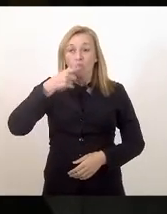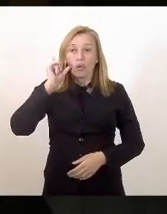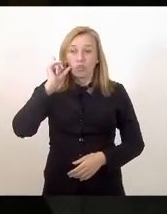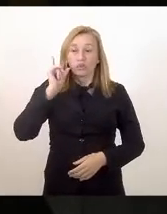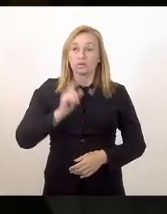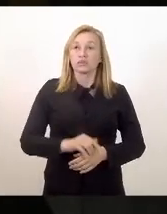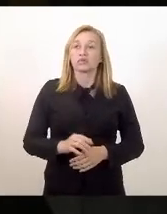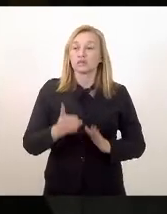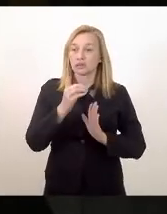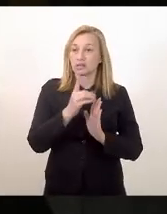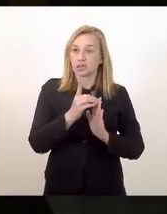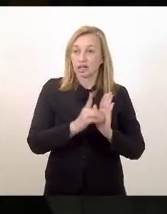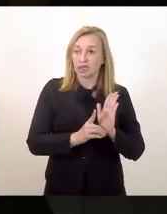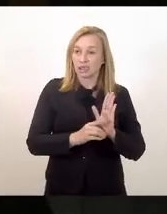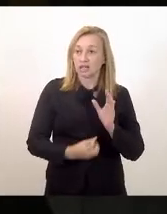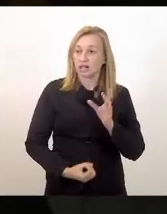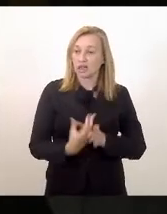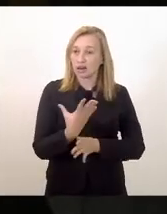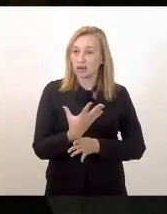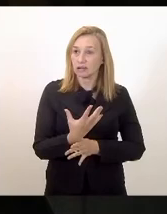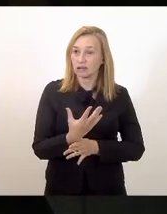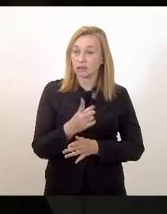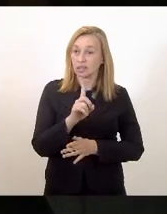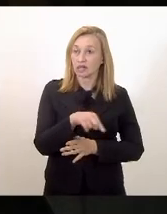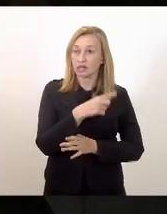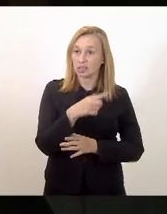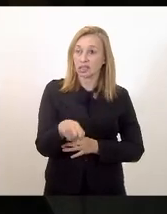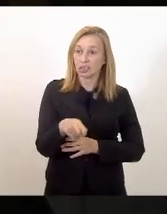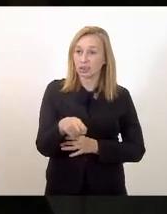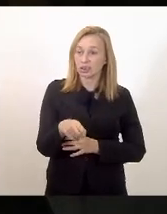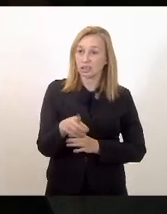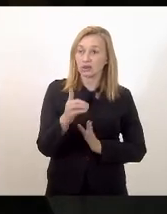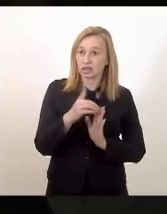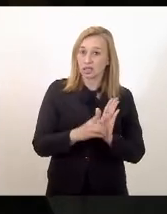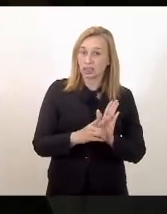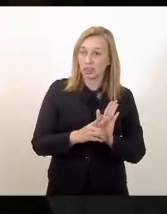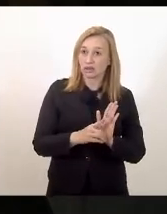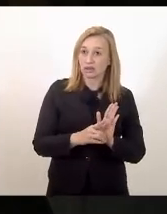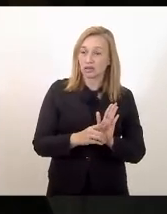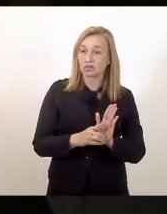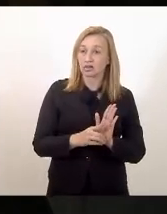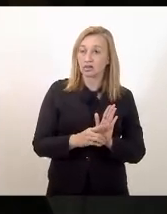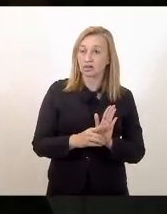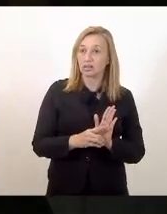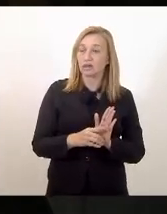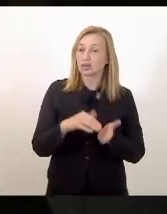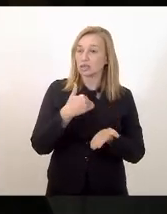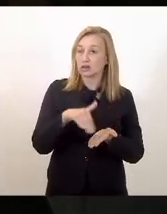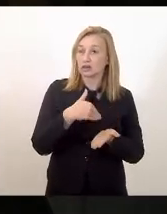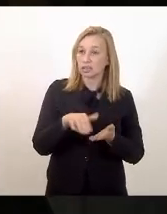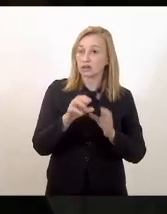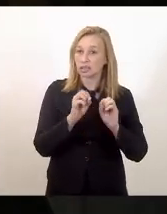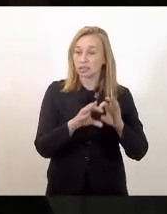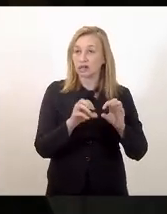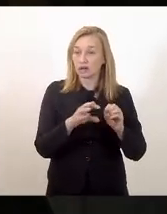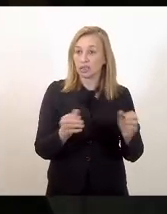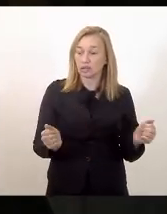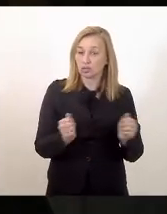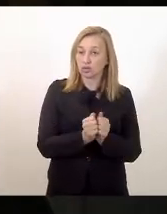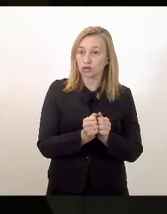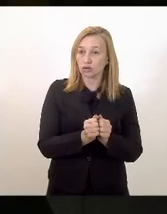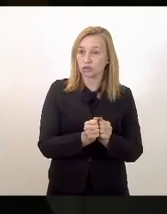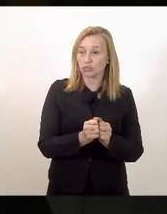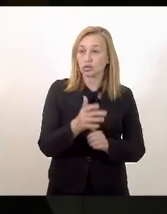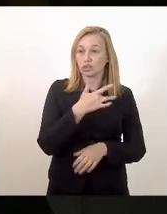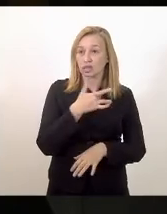fazer um decreto cancelando o decreto que está em vigor da Secretaria de Educação em conjunto com a Secretaria de